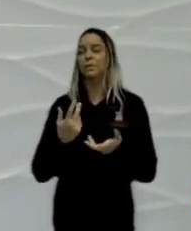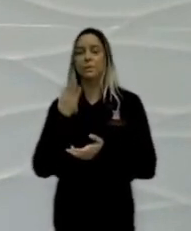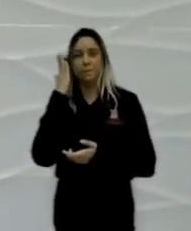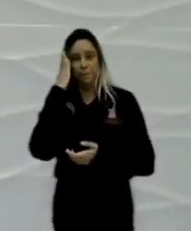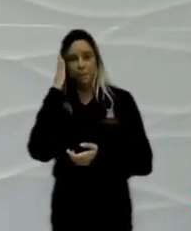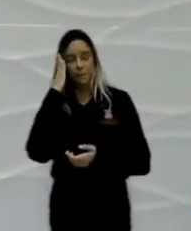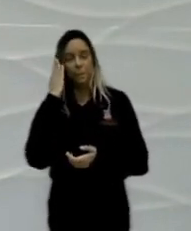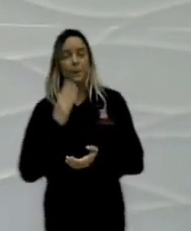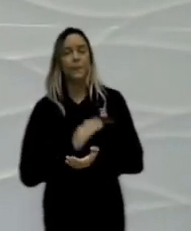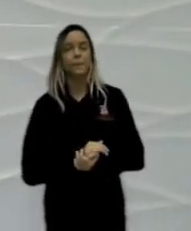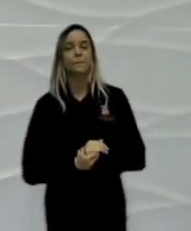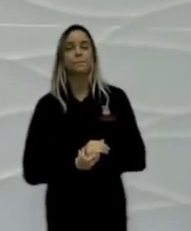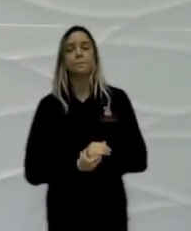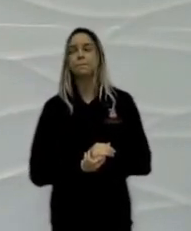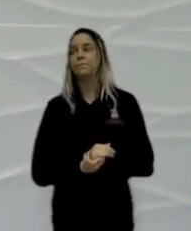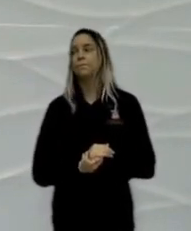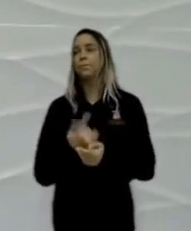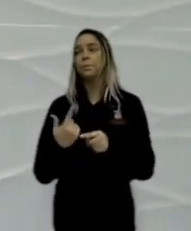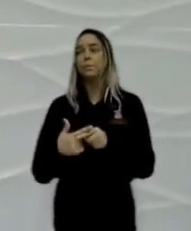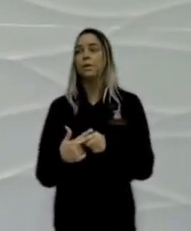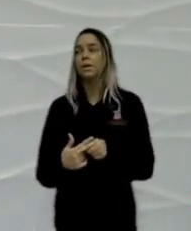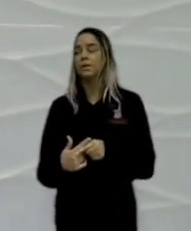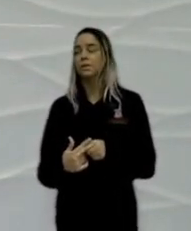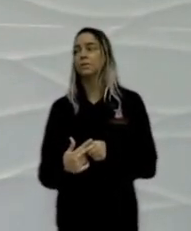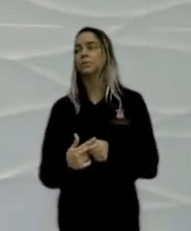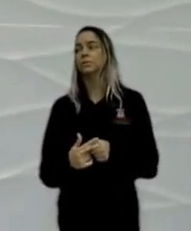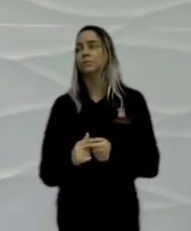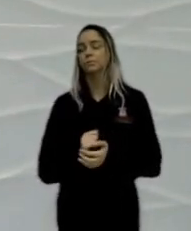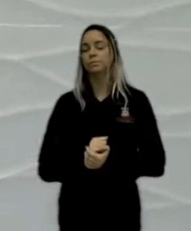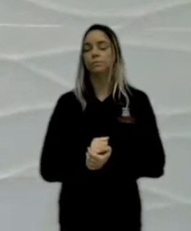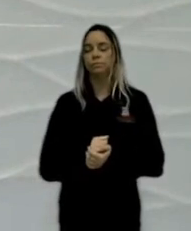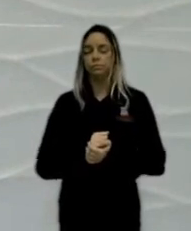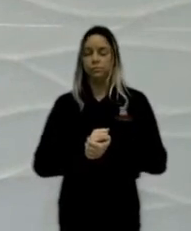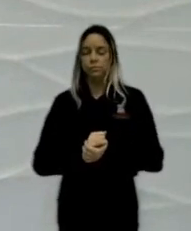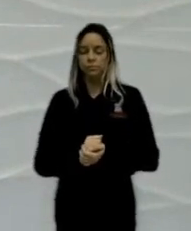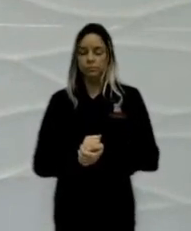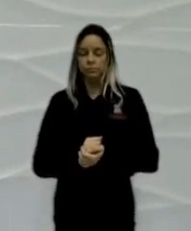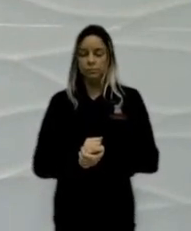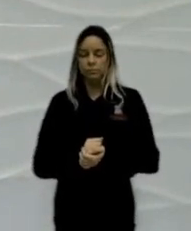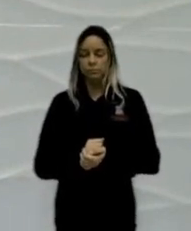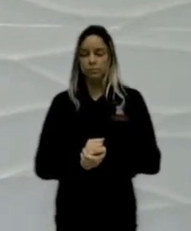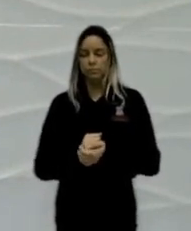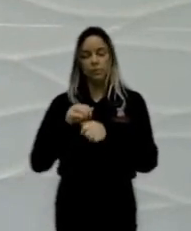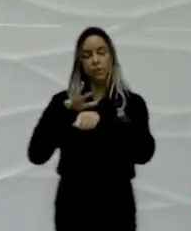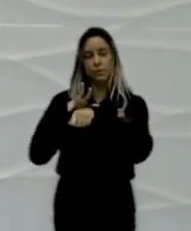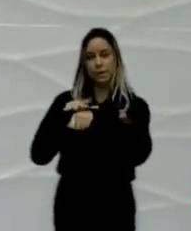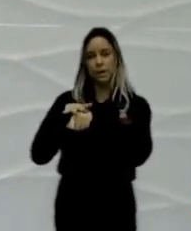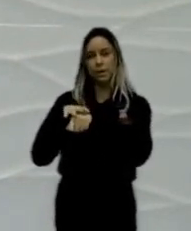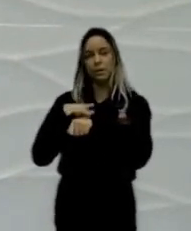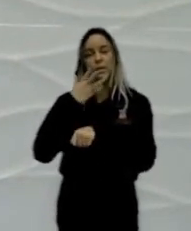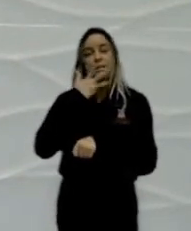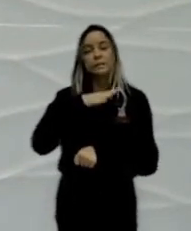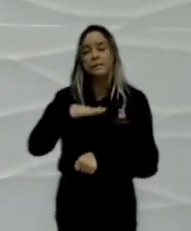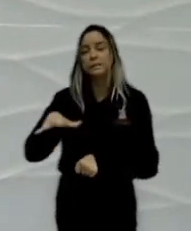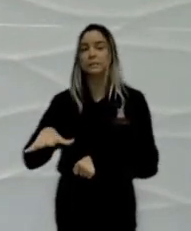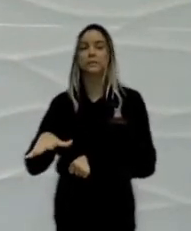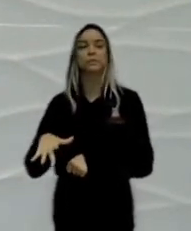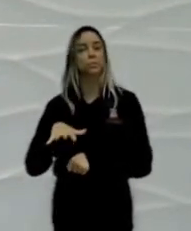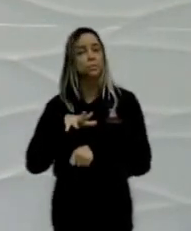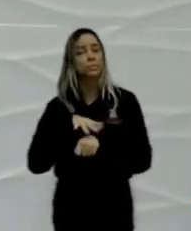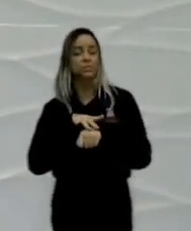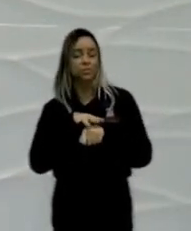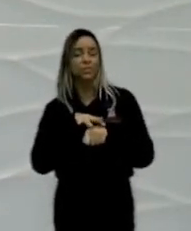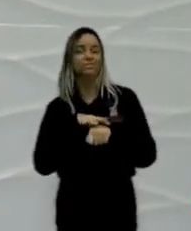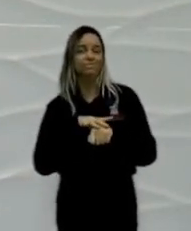Entendeu? Porque a gente, é muita gente. O que a gente mais traz para o hospital é criança doente. Às vezes tem a nossa ambulância,